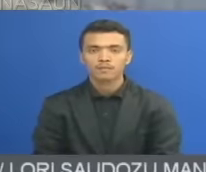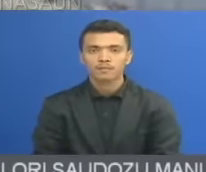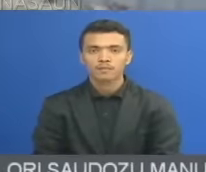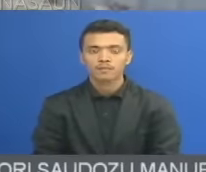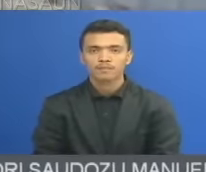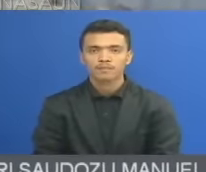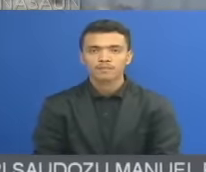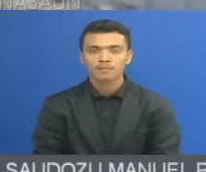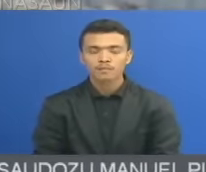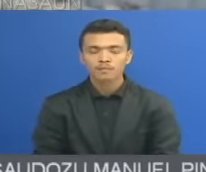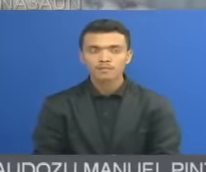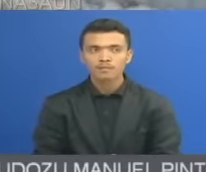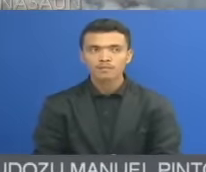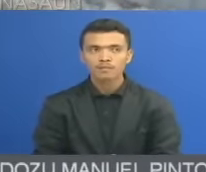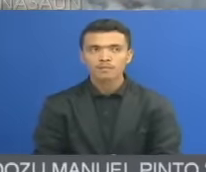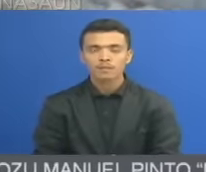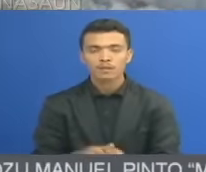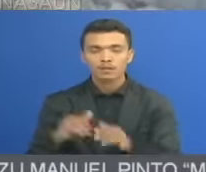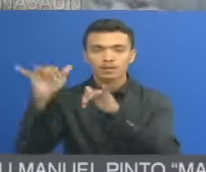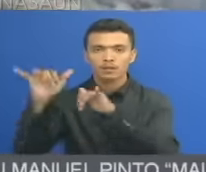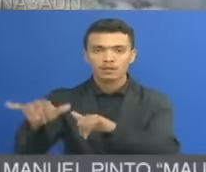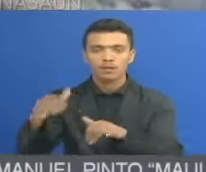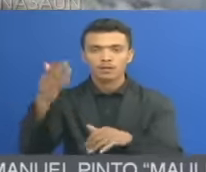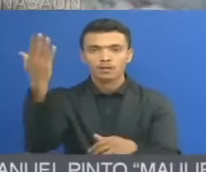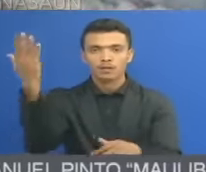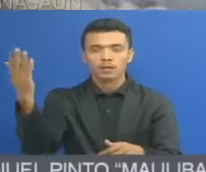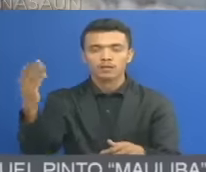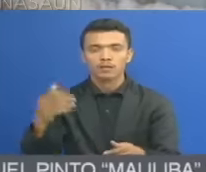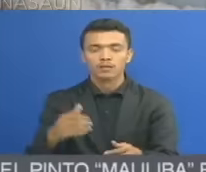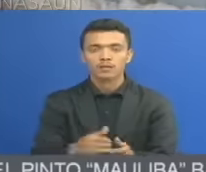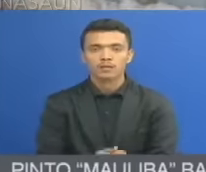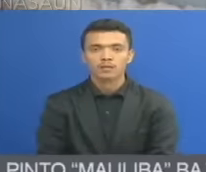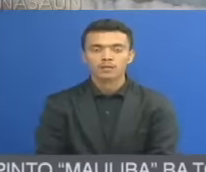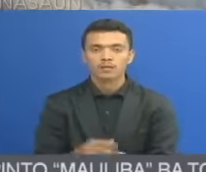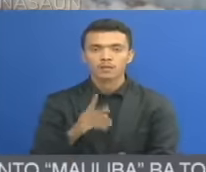ha au karte sunte. Sir hela iya be. Basic be bidu kunya ne.